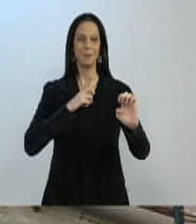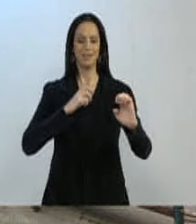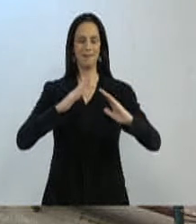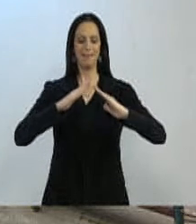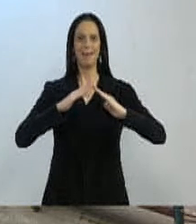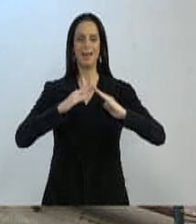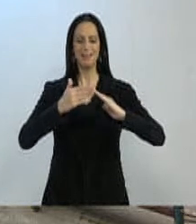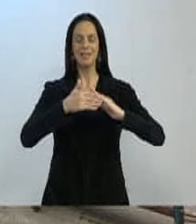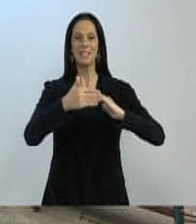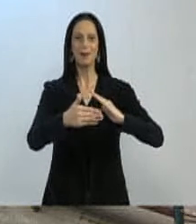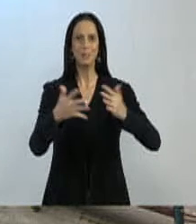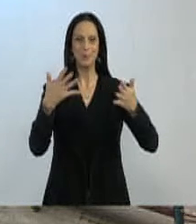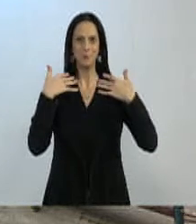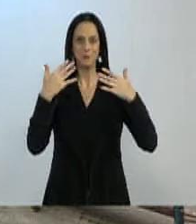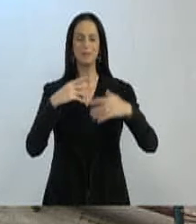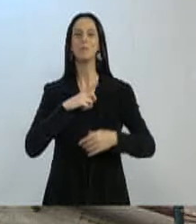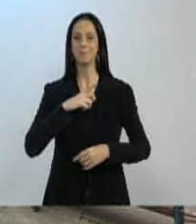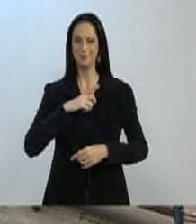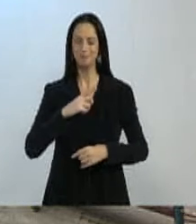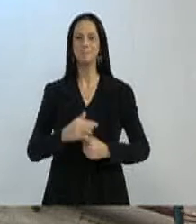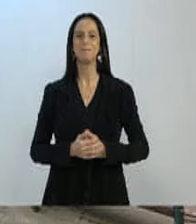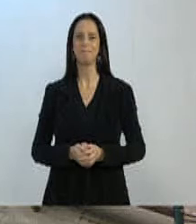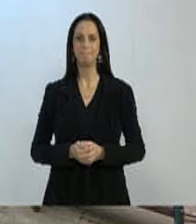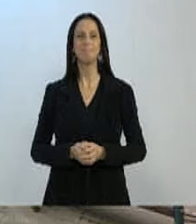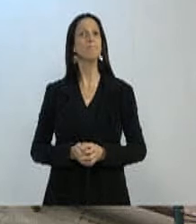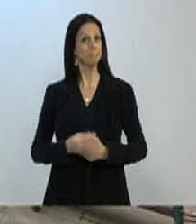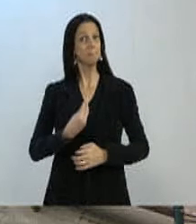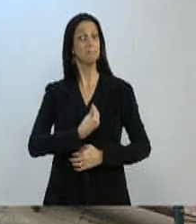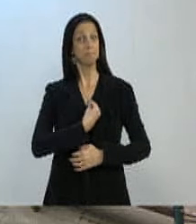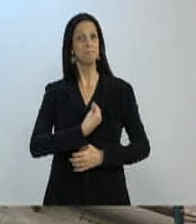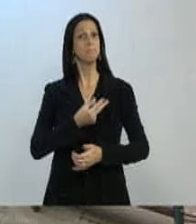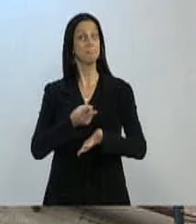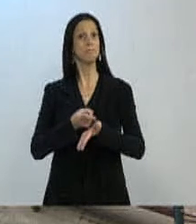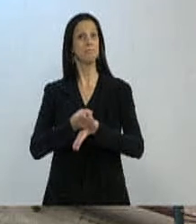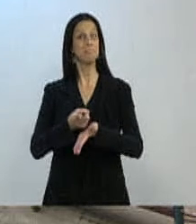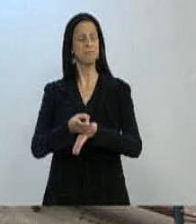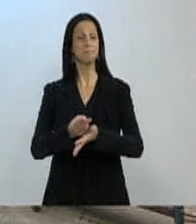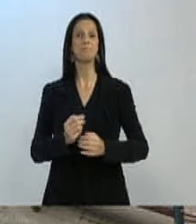ali, ela ainda existe hoje.